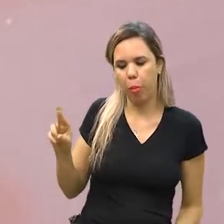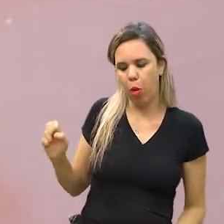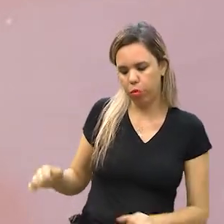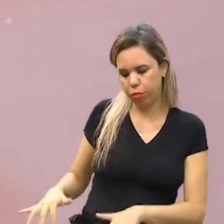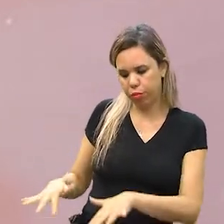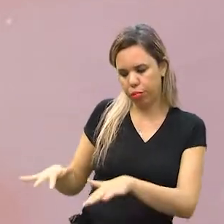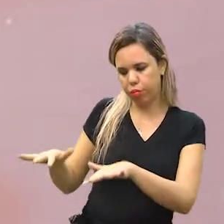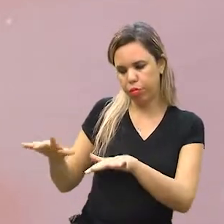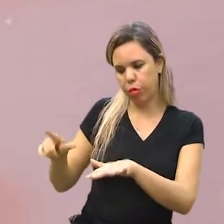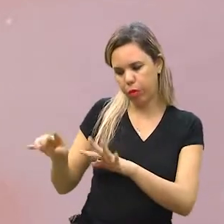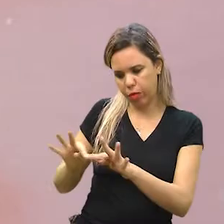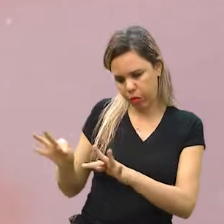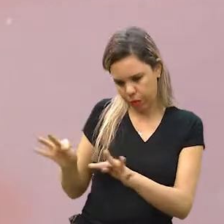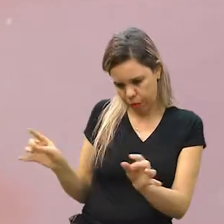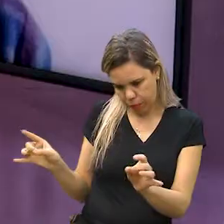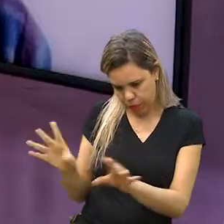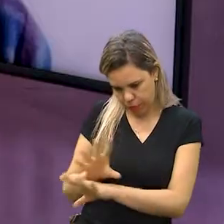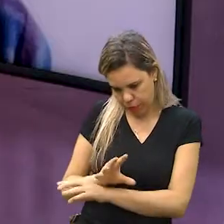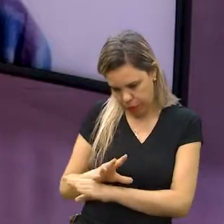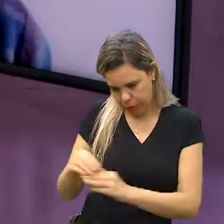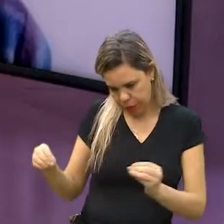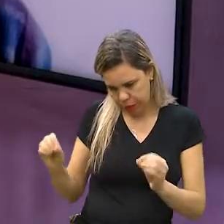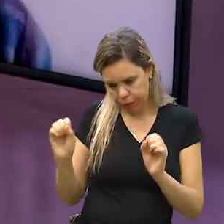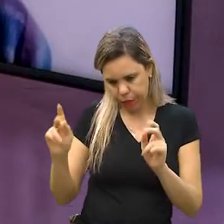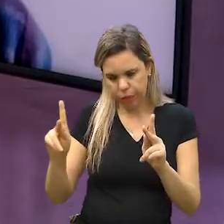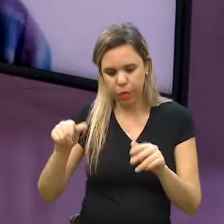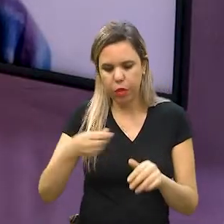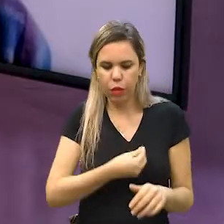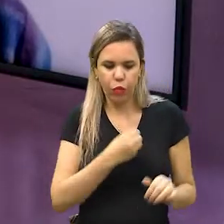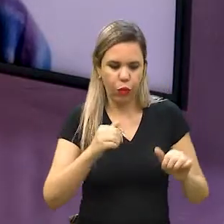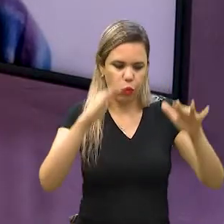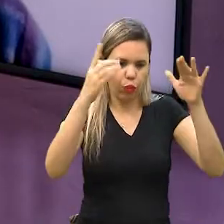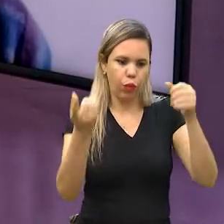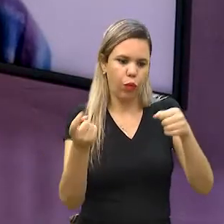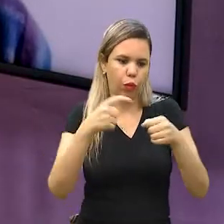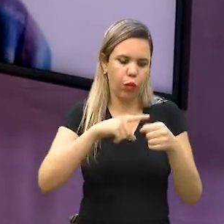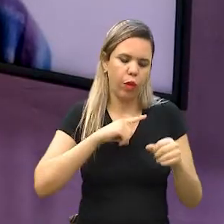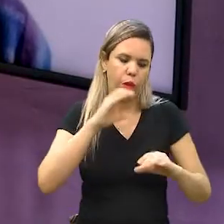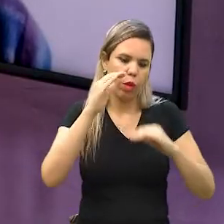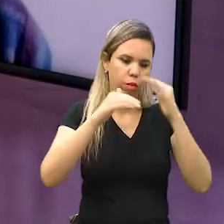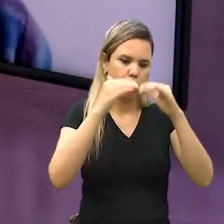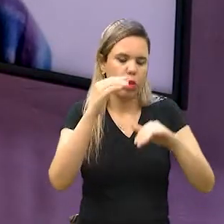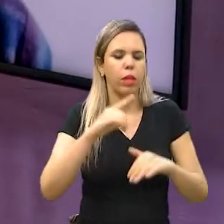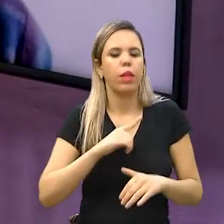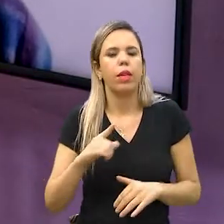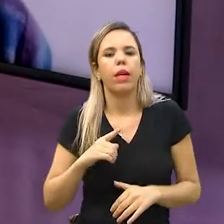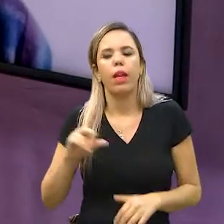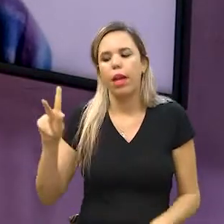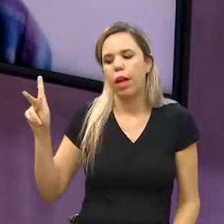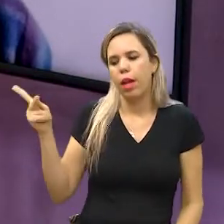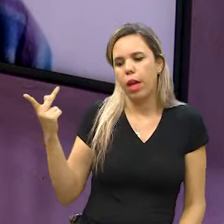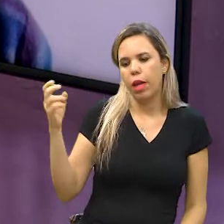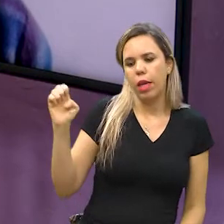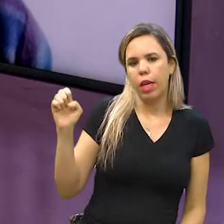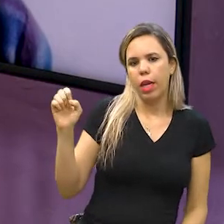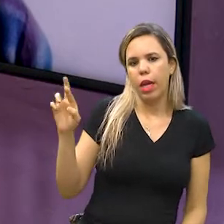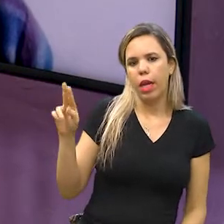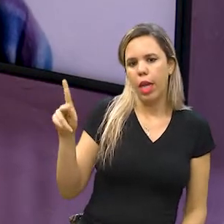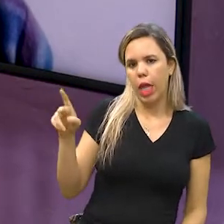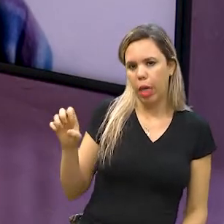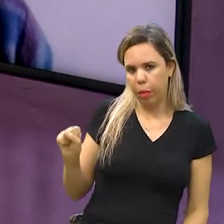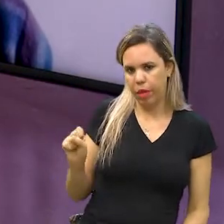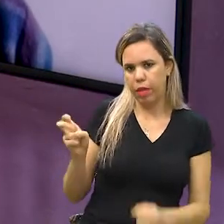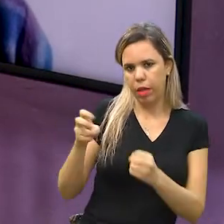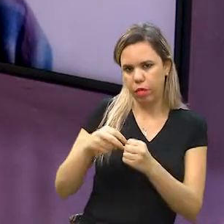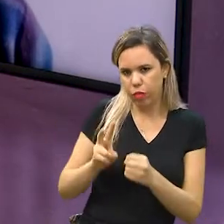infância, tratou, ok, ou na vida adulta ela pode desenvolver essa herpes zoster?